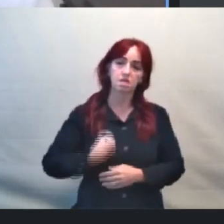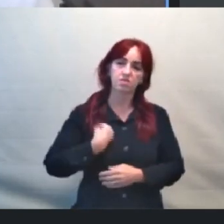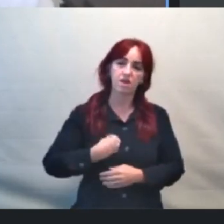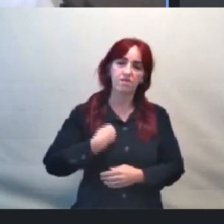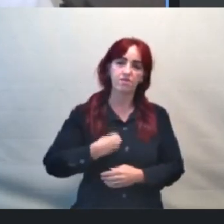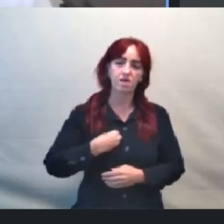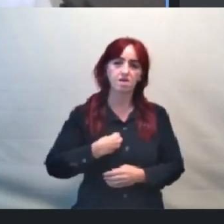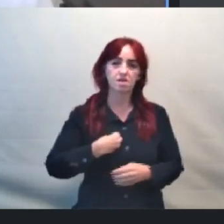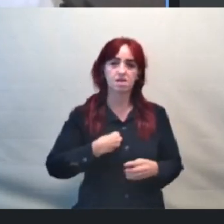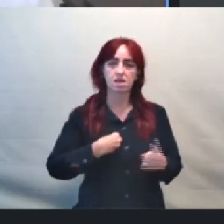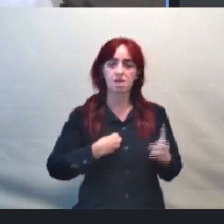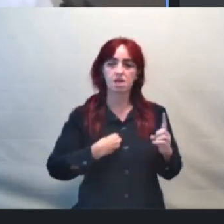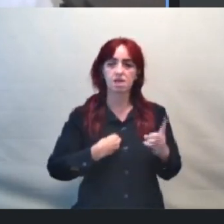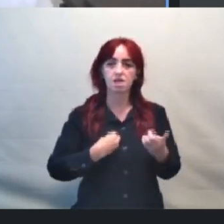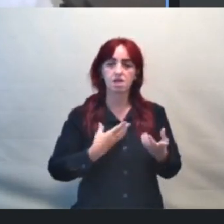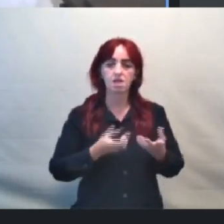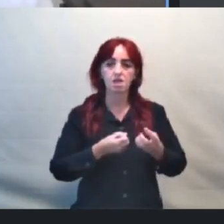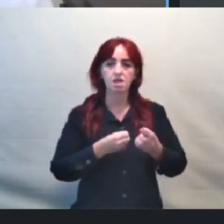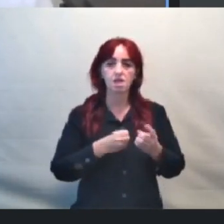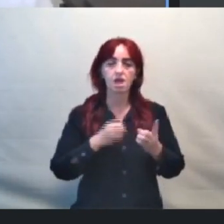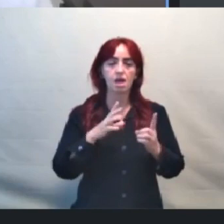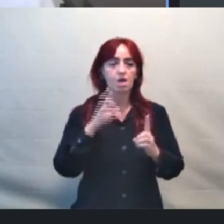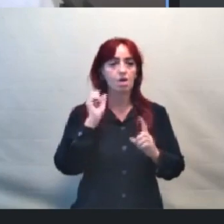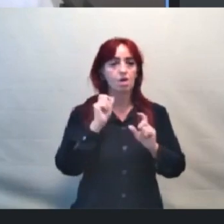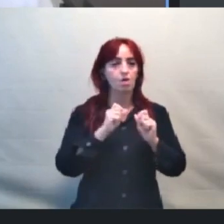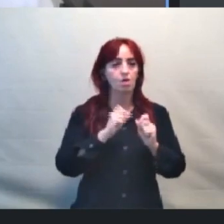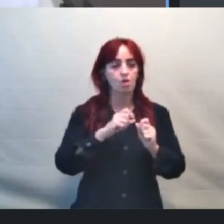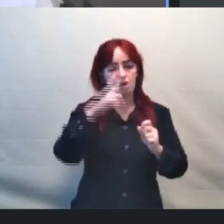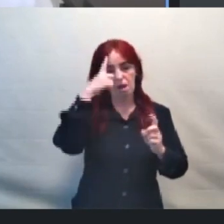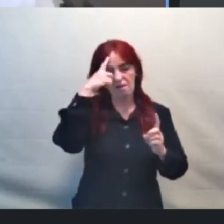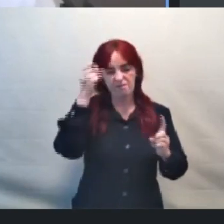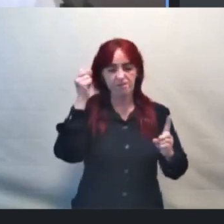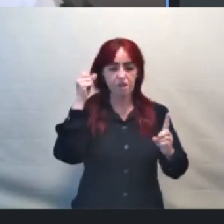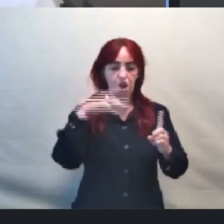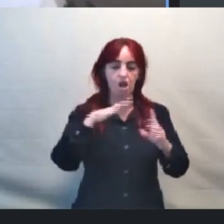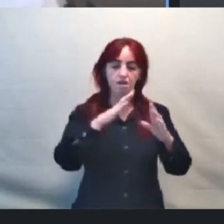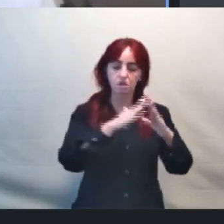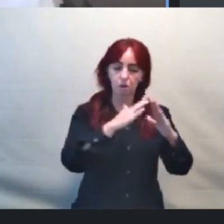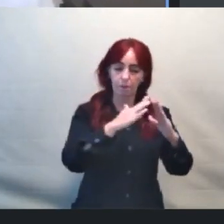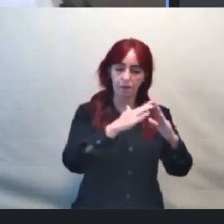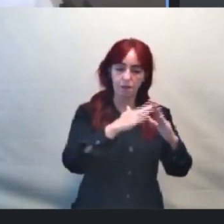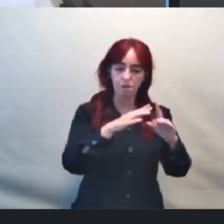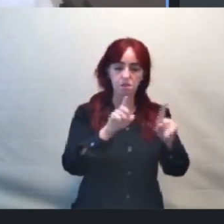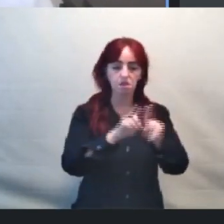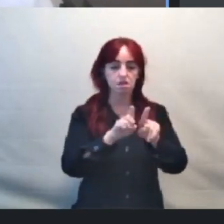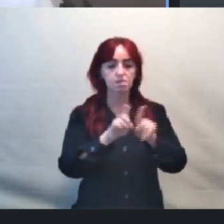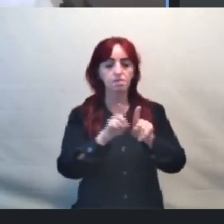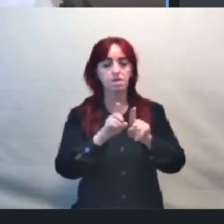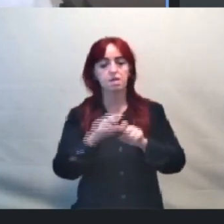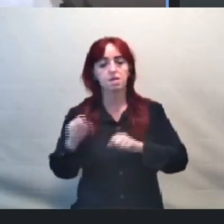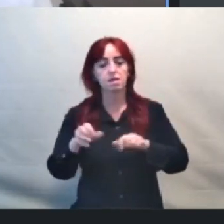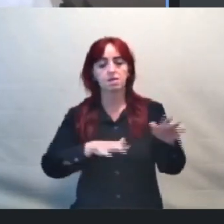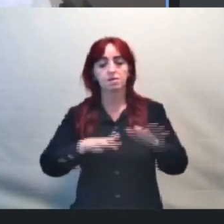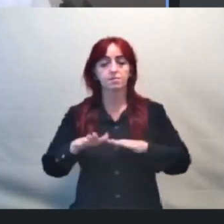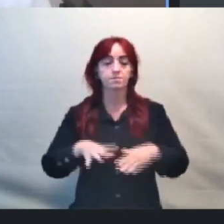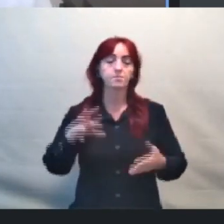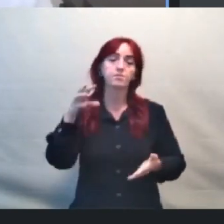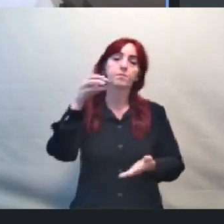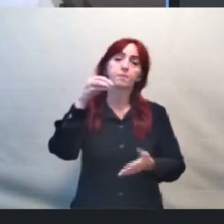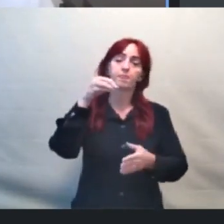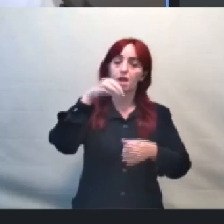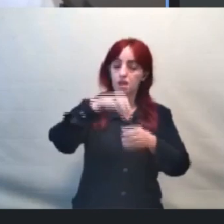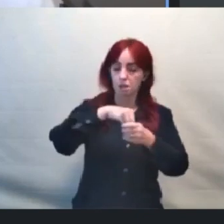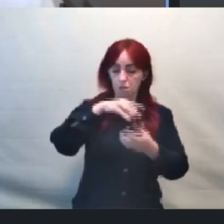né, e que demandam atendimento psicossocial. Nós temos atendimentos e ações que são feitas dentro do centro de referência das